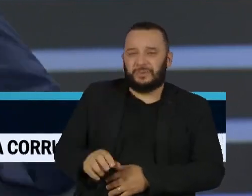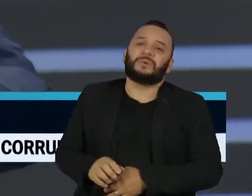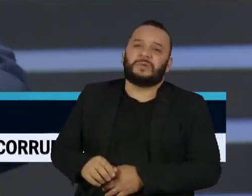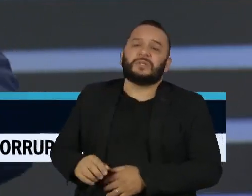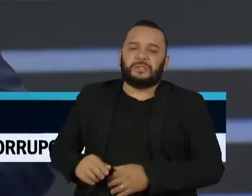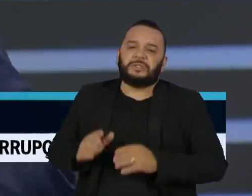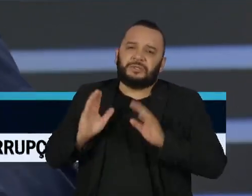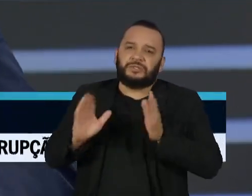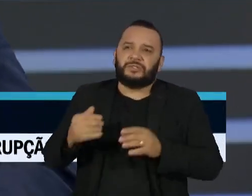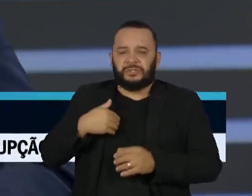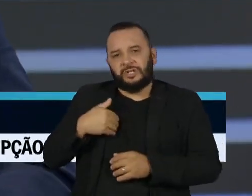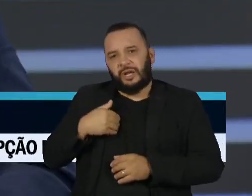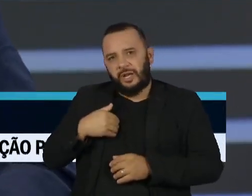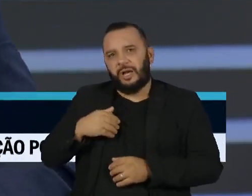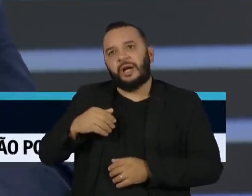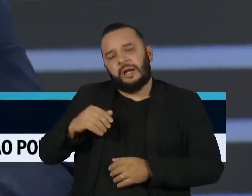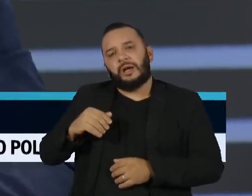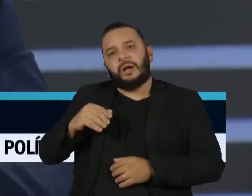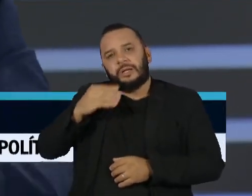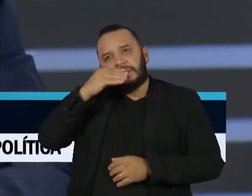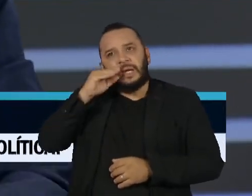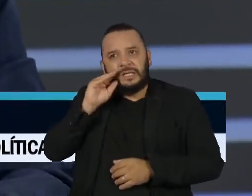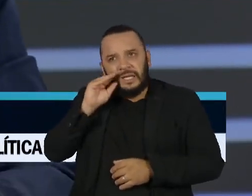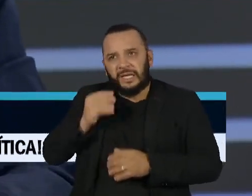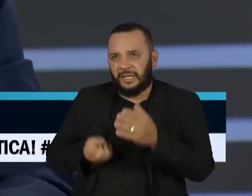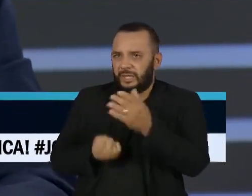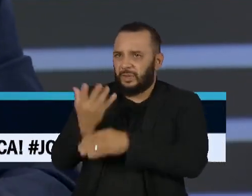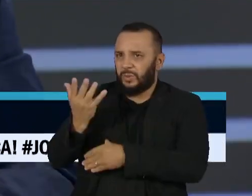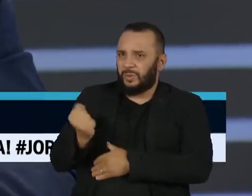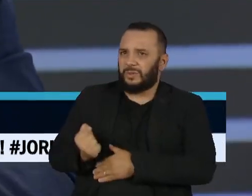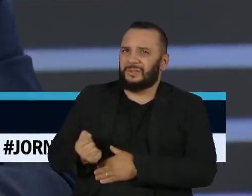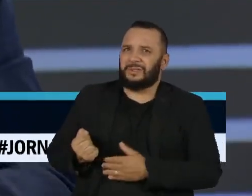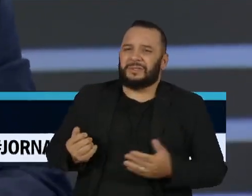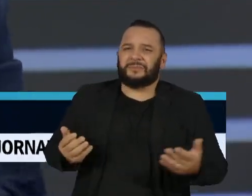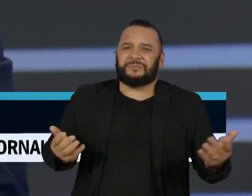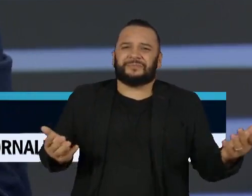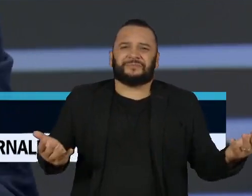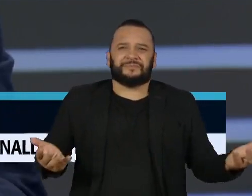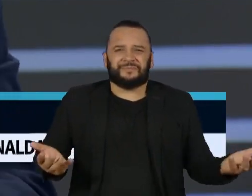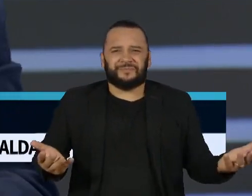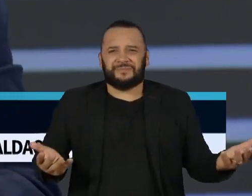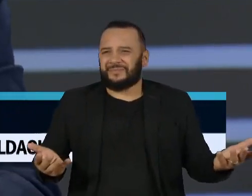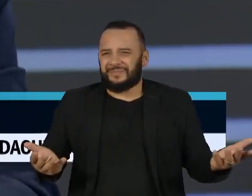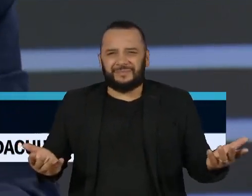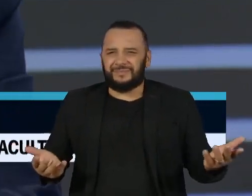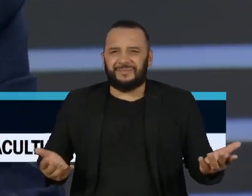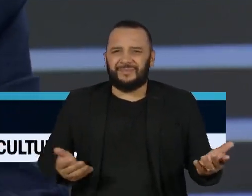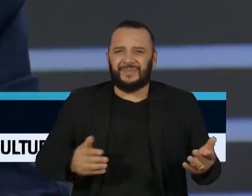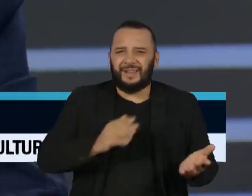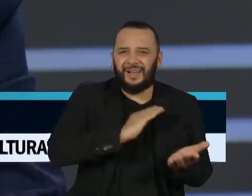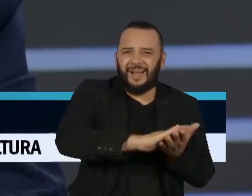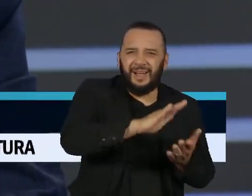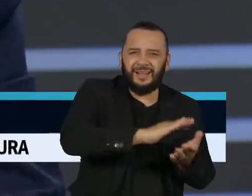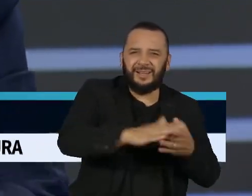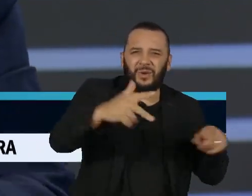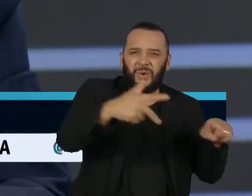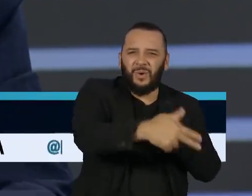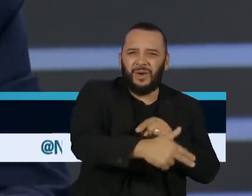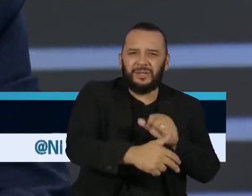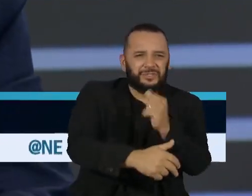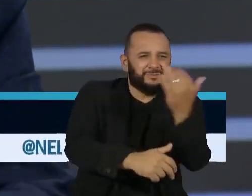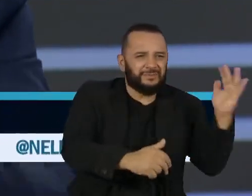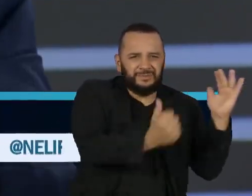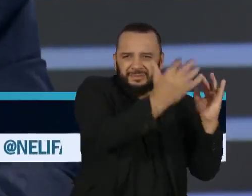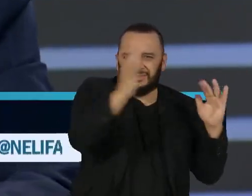Neves, acabou sendo o governo José Sarney, né? Então, a questão que se coloca é que fazer esse tipo de corte, eu